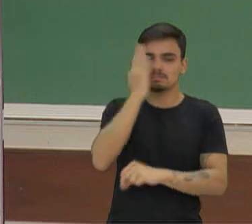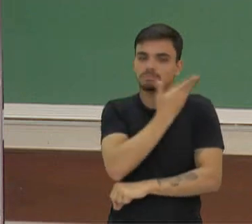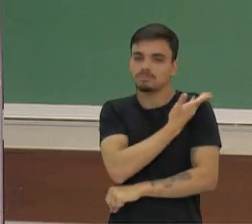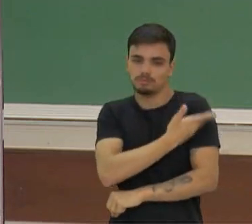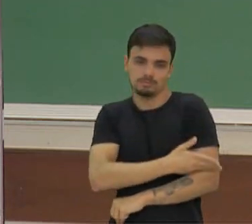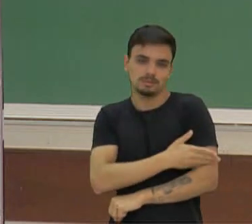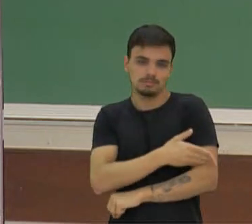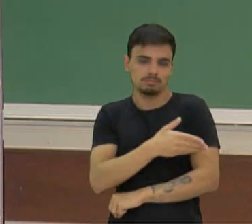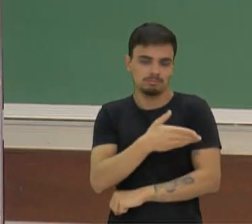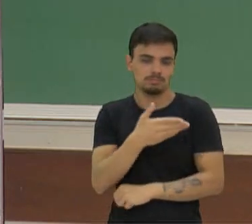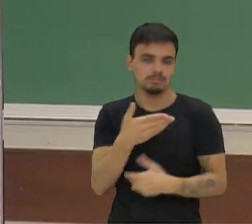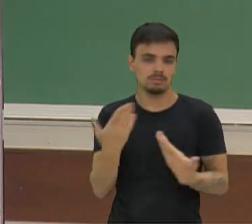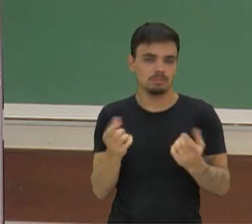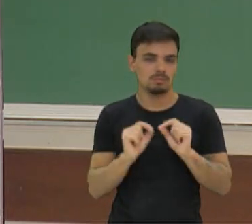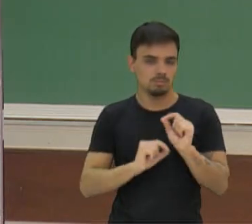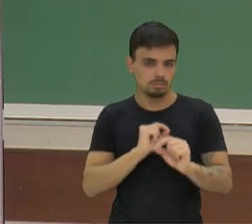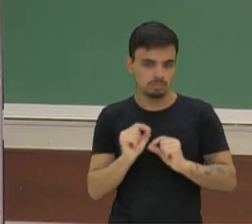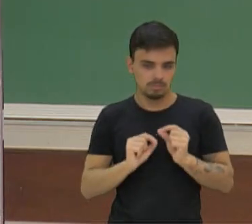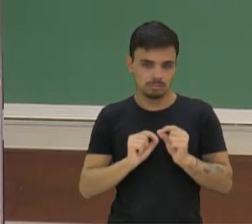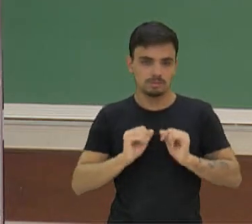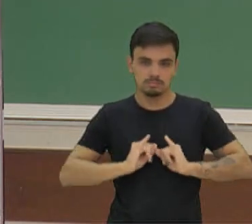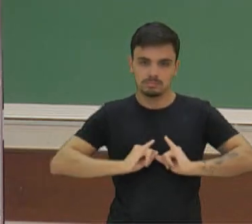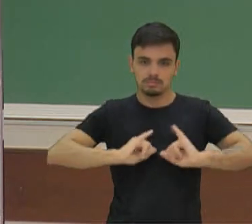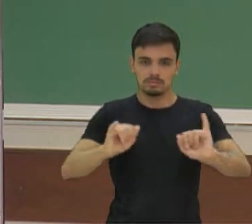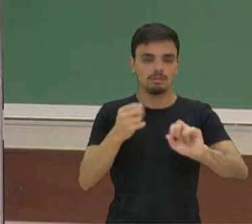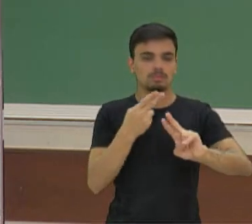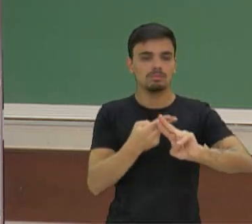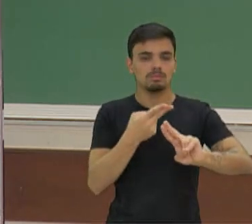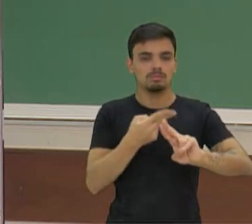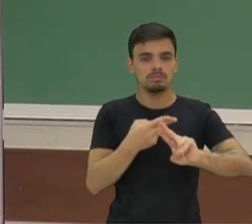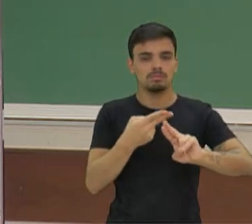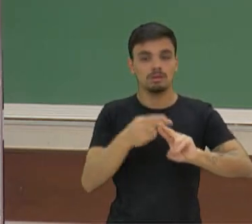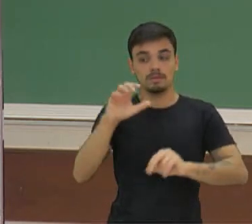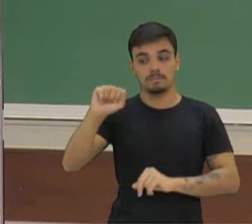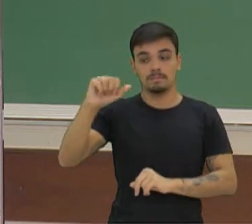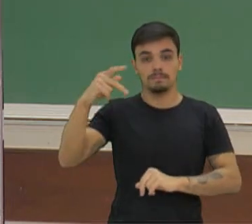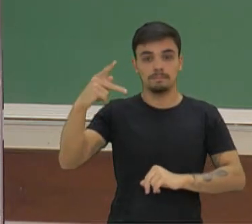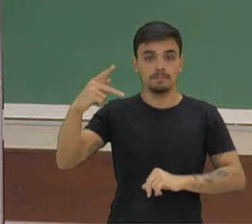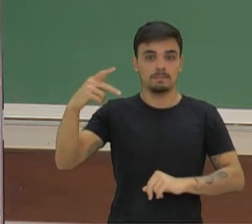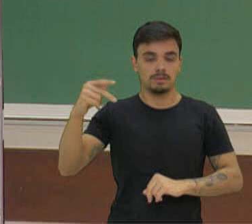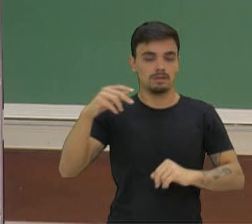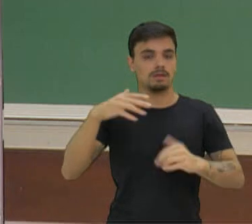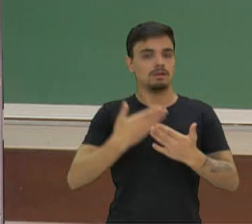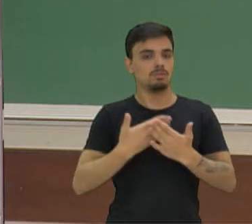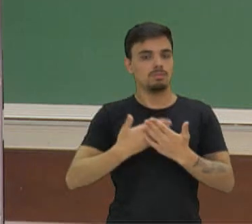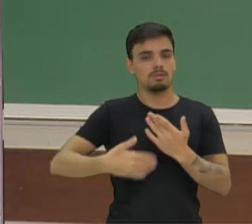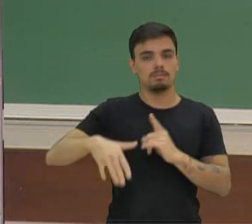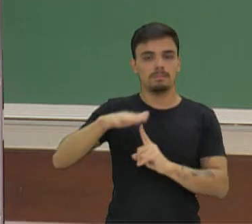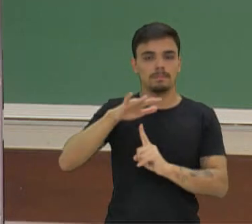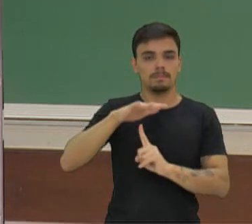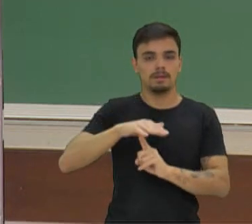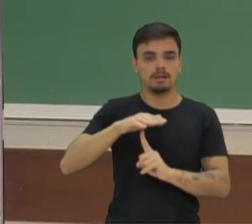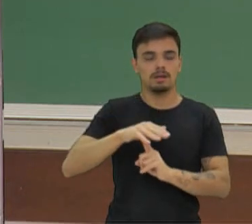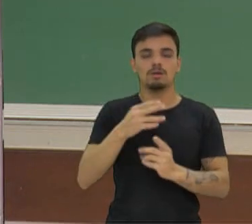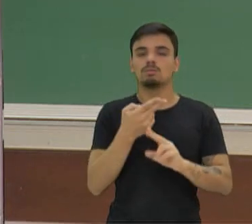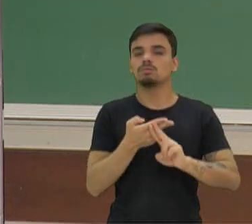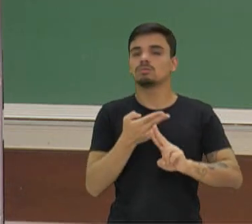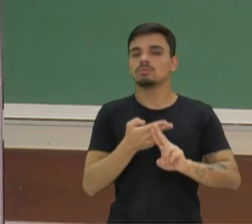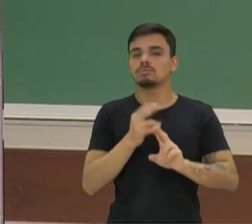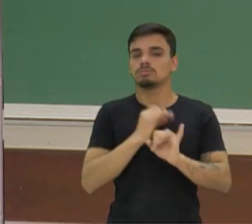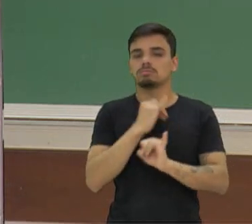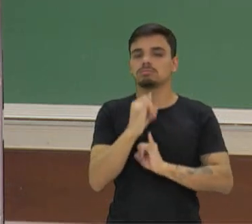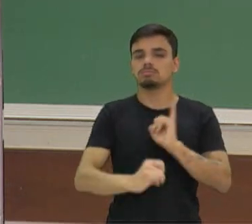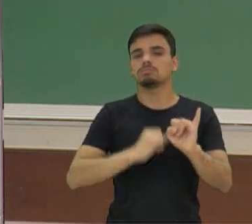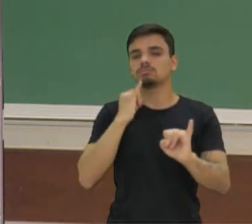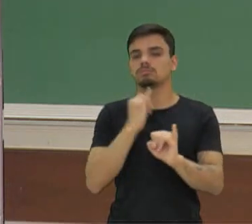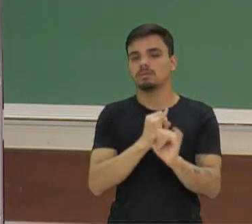é? É o recado de que você que está utilizando o aplicativo Aula Paraná, que está usando a internet para acompanhar essas aulas,